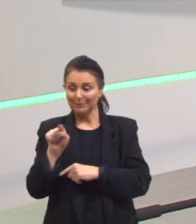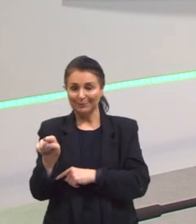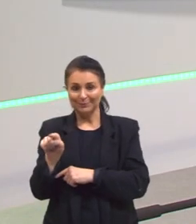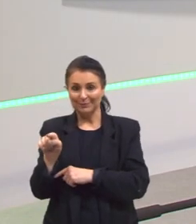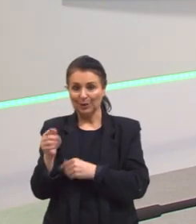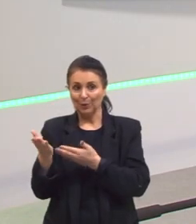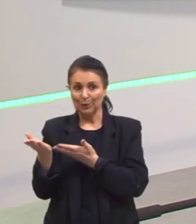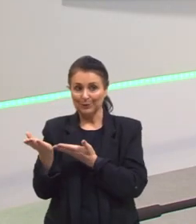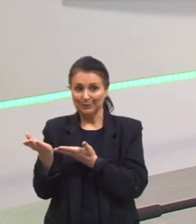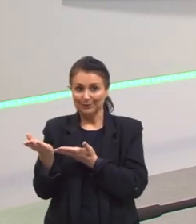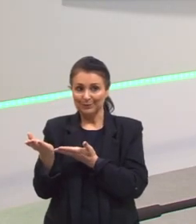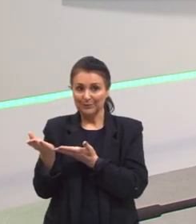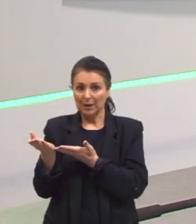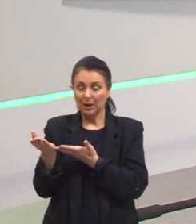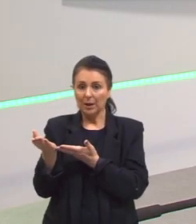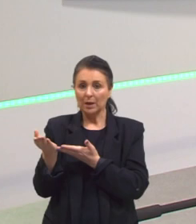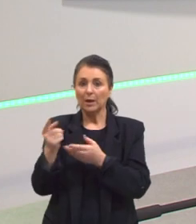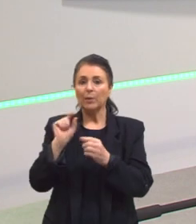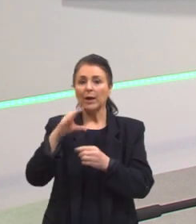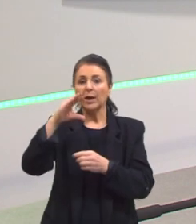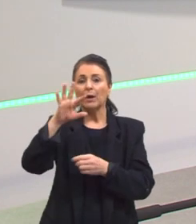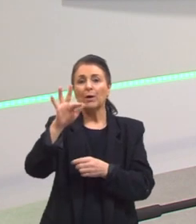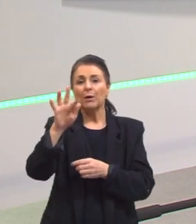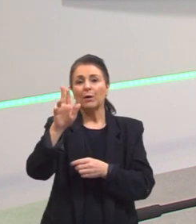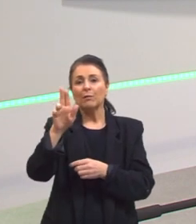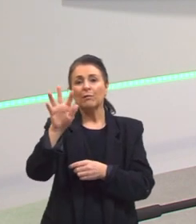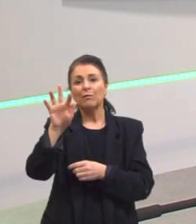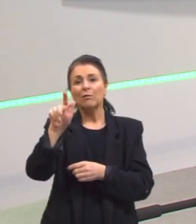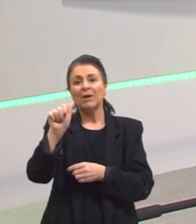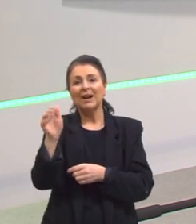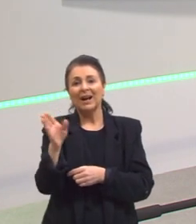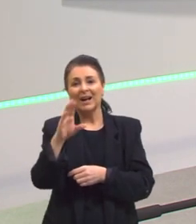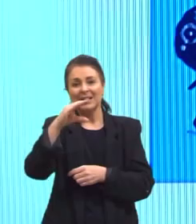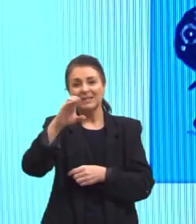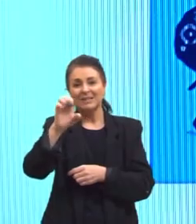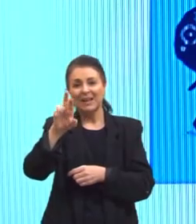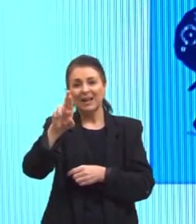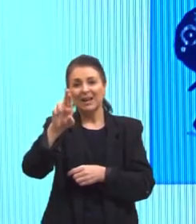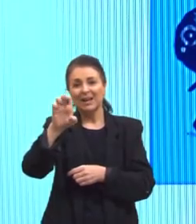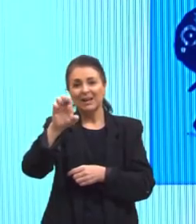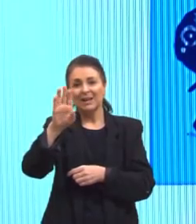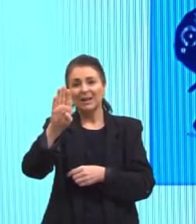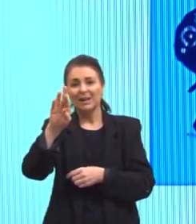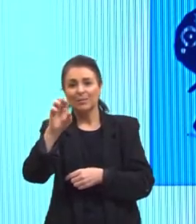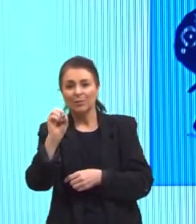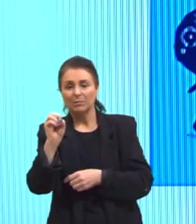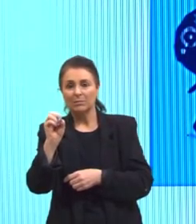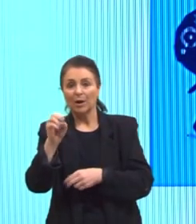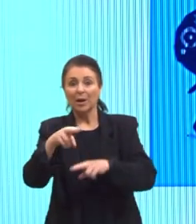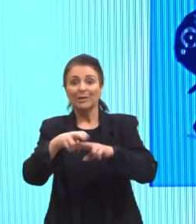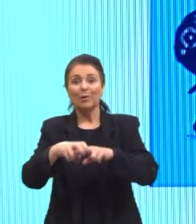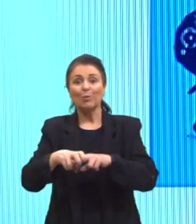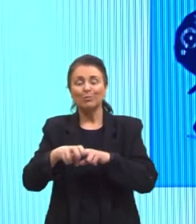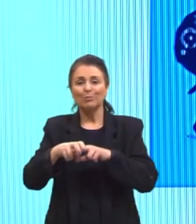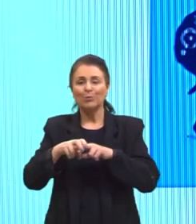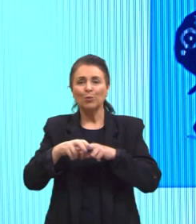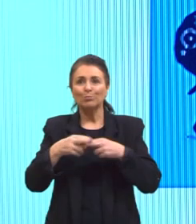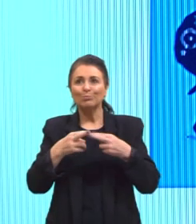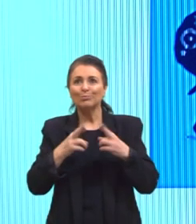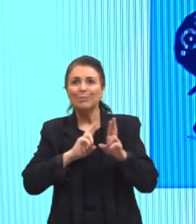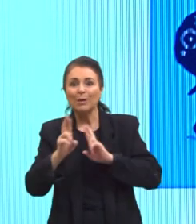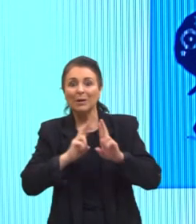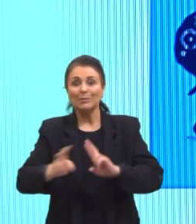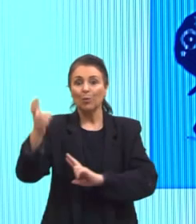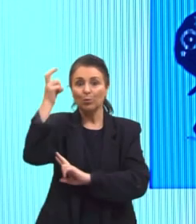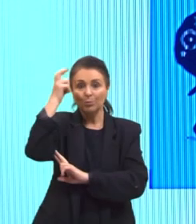que é o a fuga de cérebro muitas vezes está relacionada a isso nessa são questões culturais e até políticas por